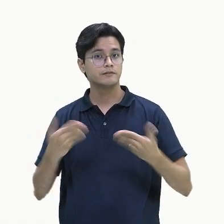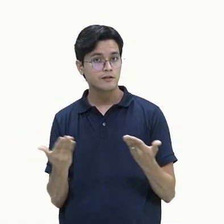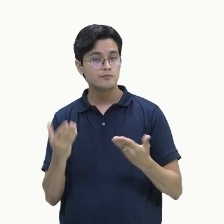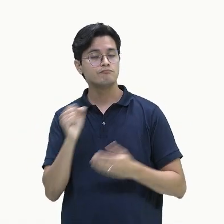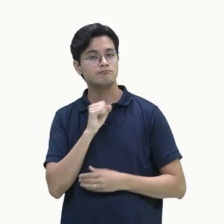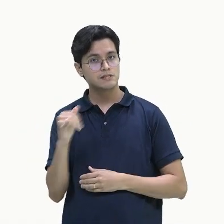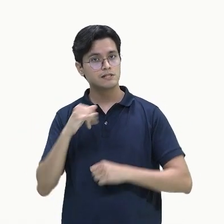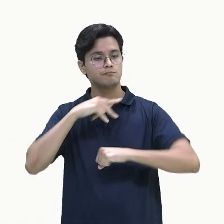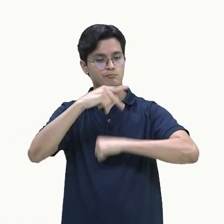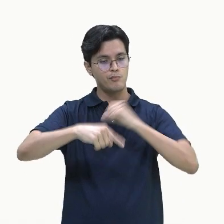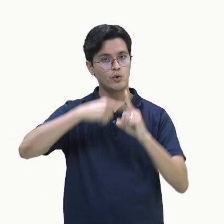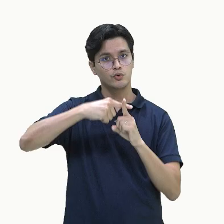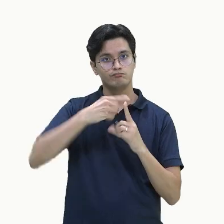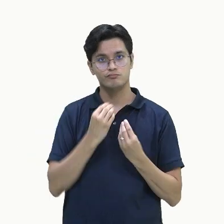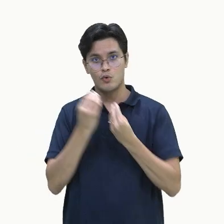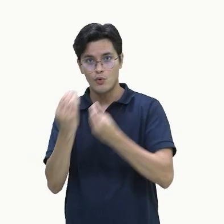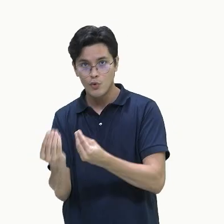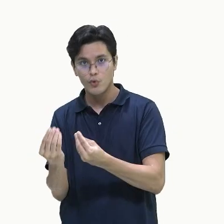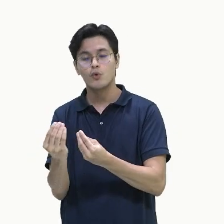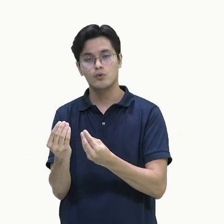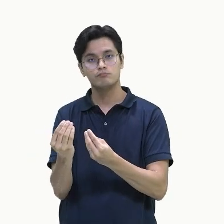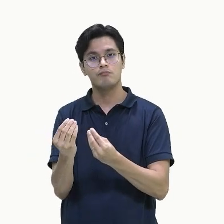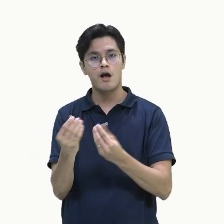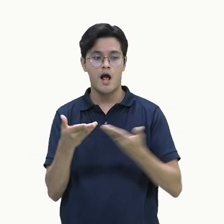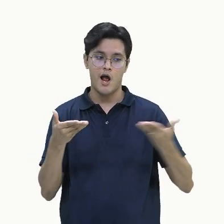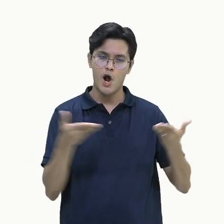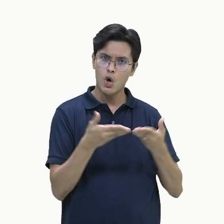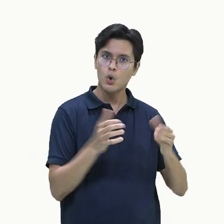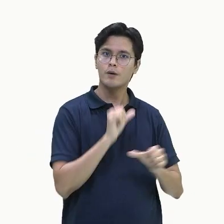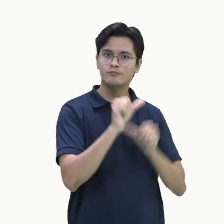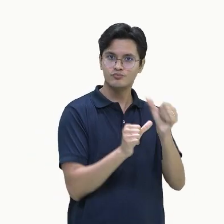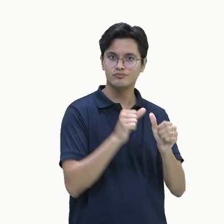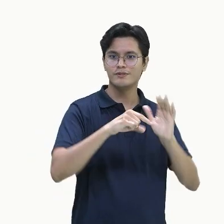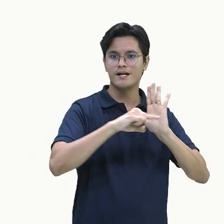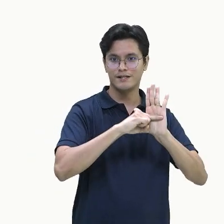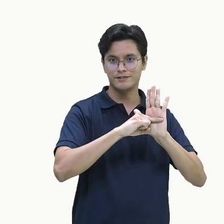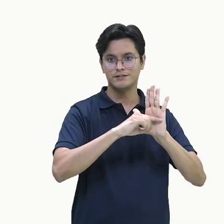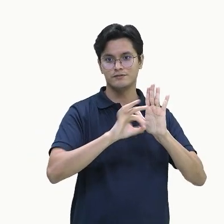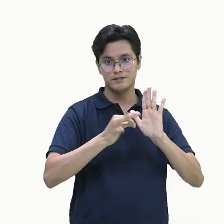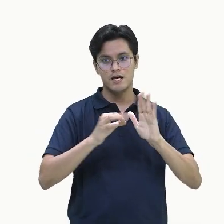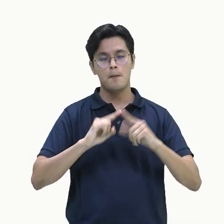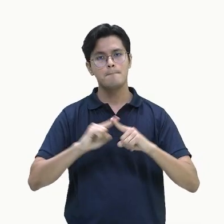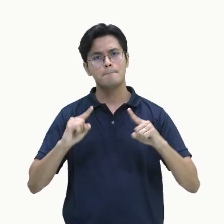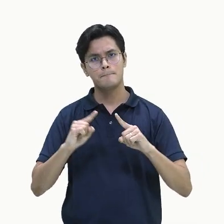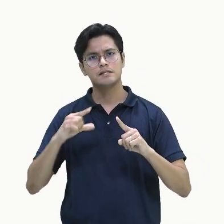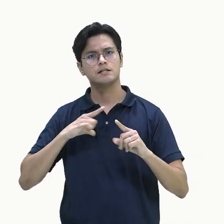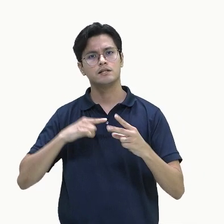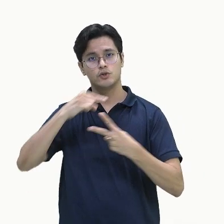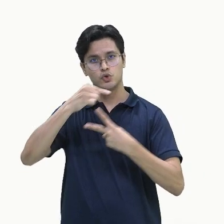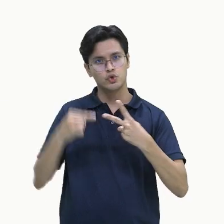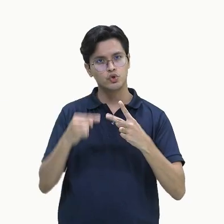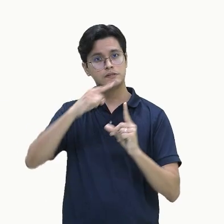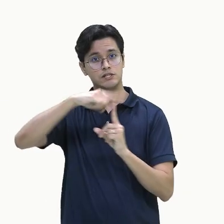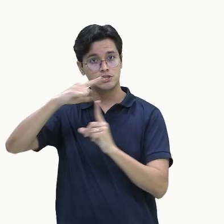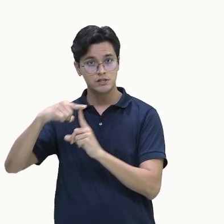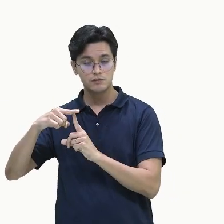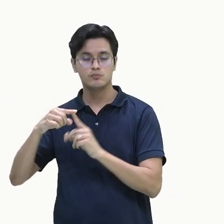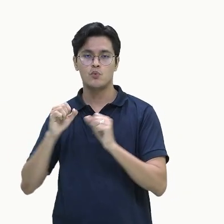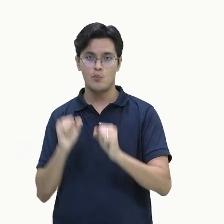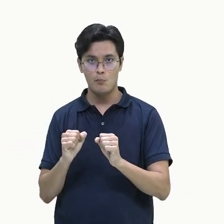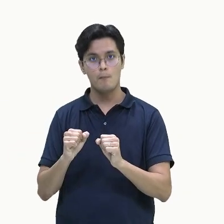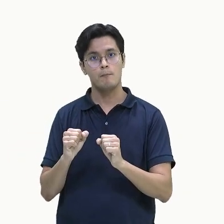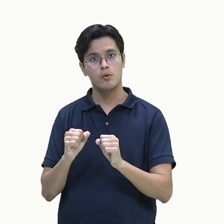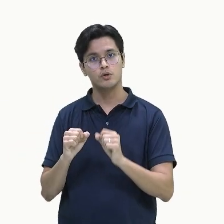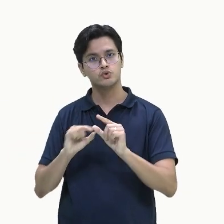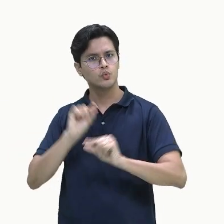vai ficar negativo. Só que ele também pode aparecer das duas formas. Positivo